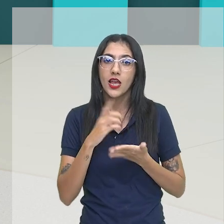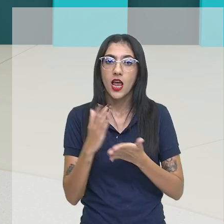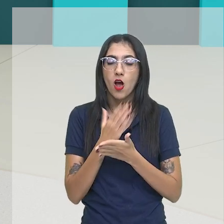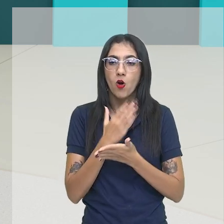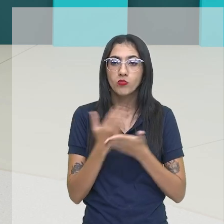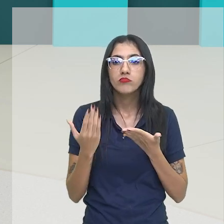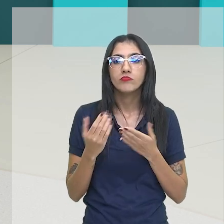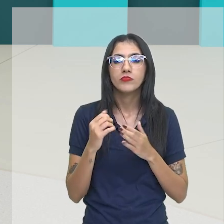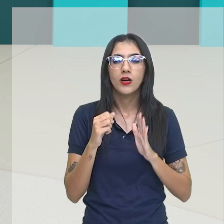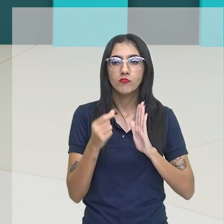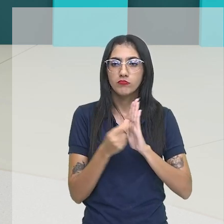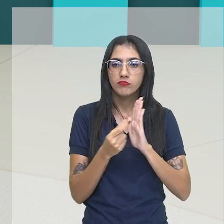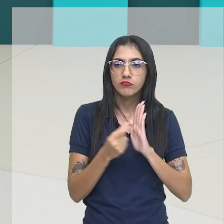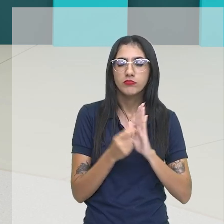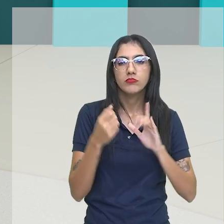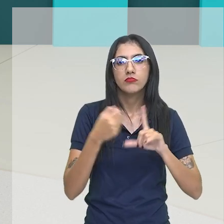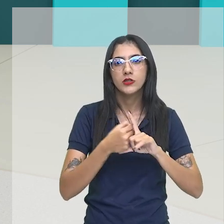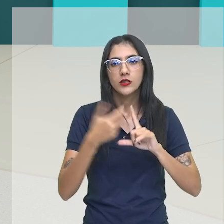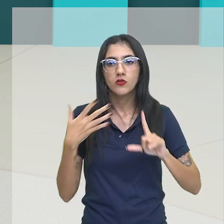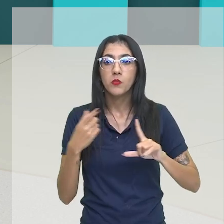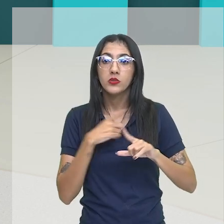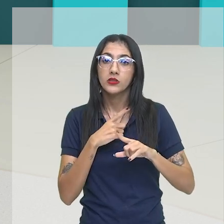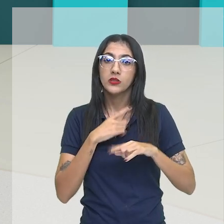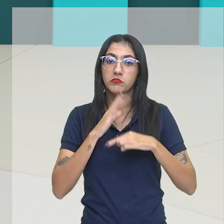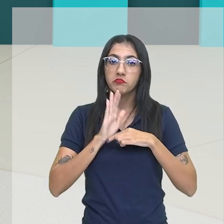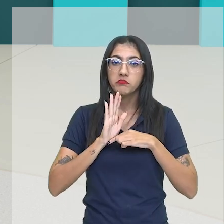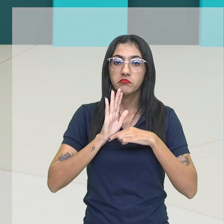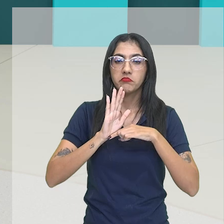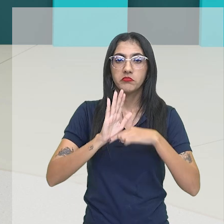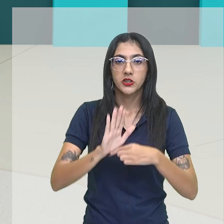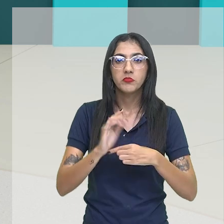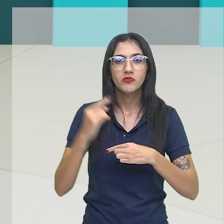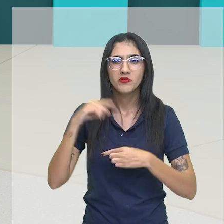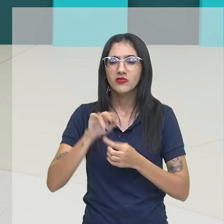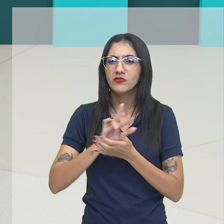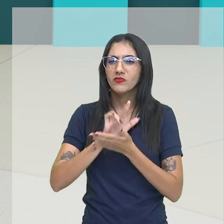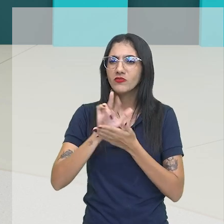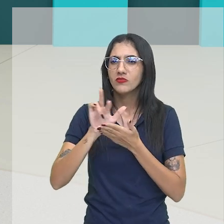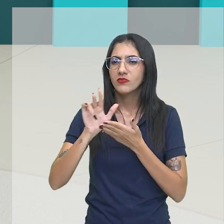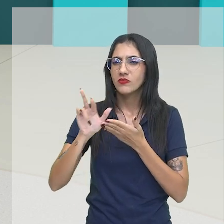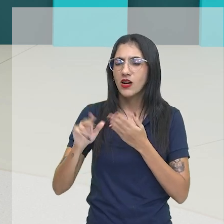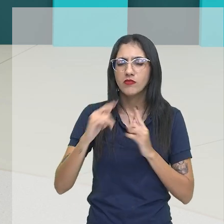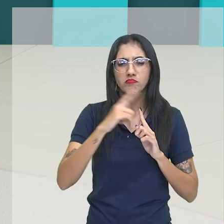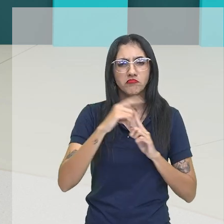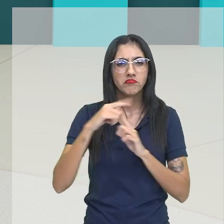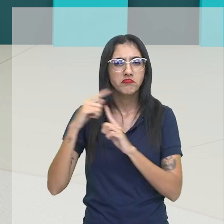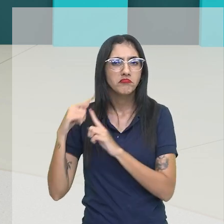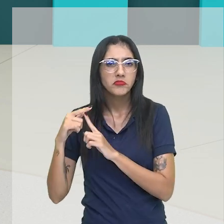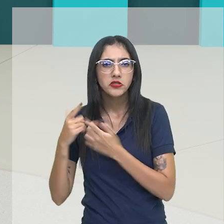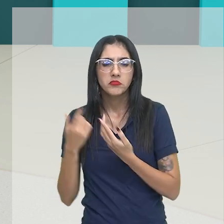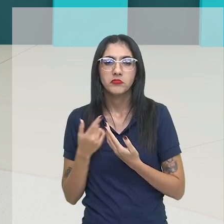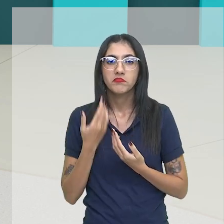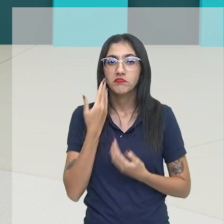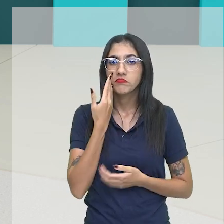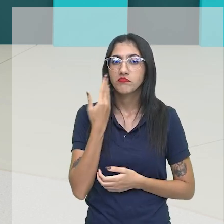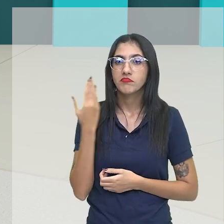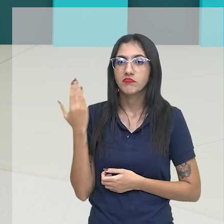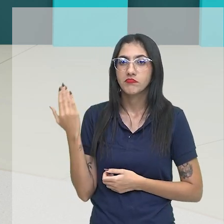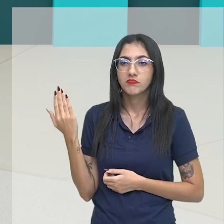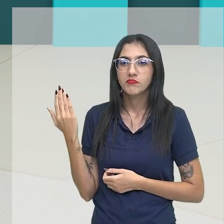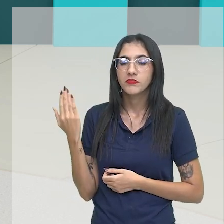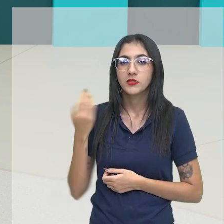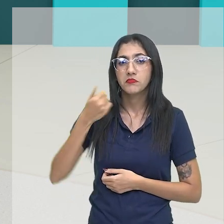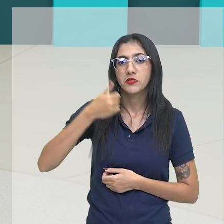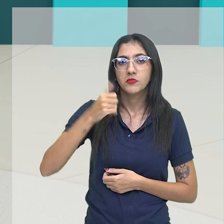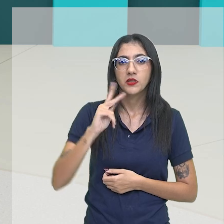né, tem aplicativos que vão ofertar para vocês diversos tipos de atividades físicas, como nós estamos vendo aqui.